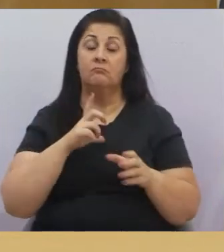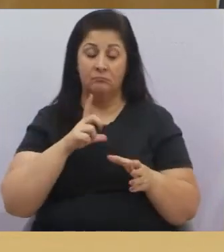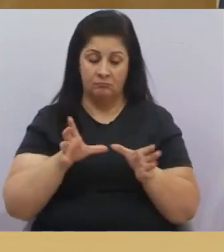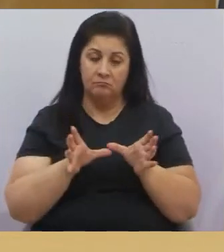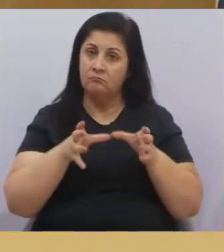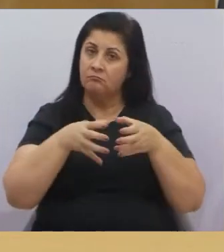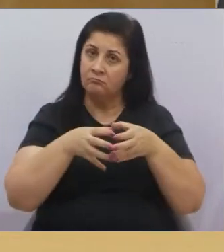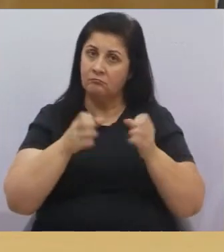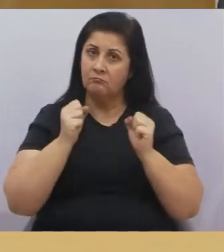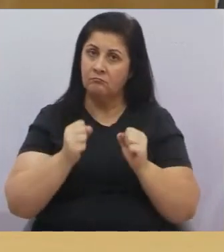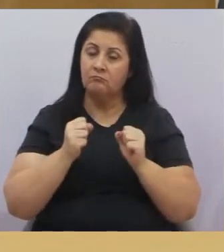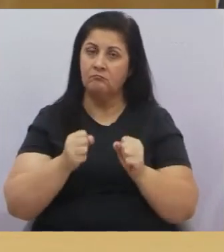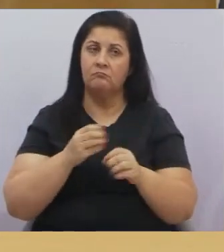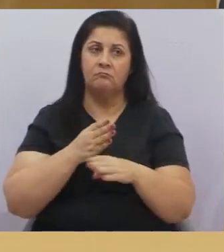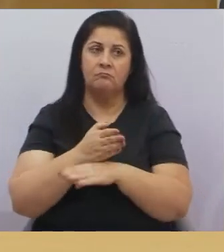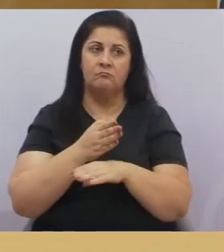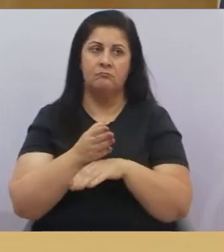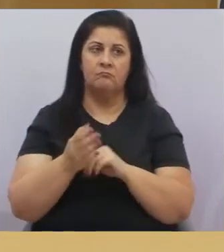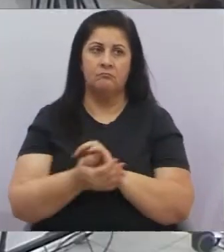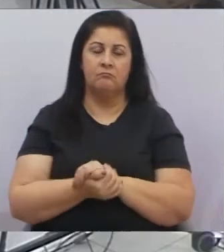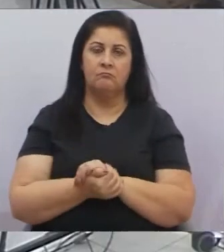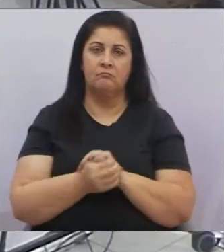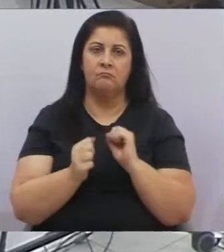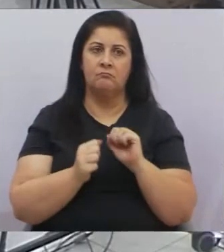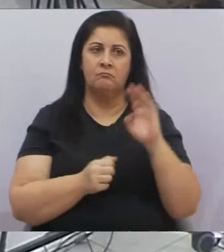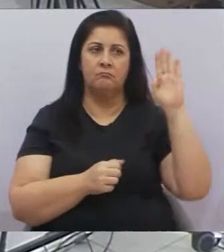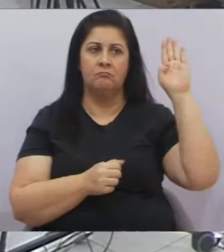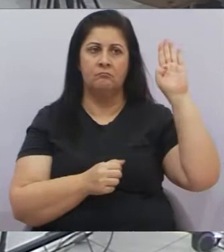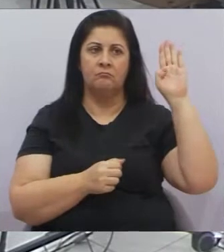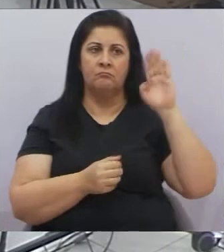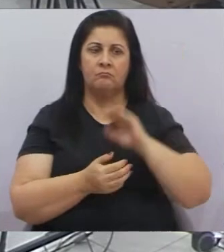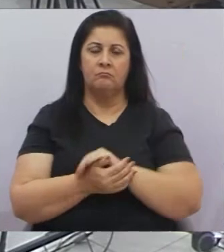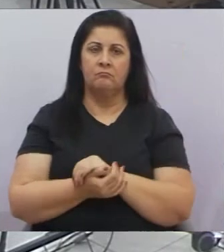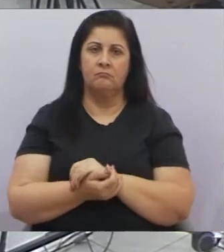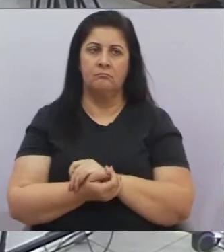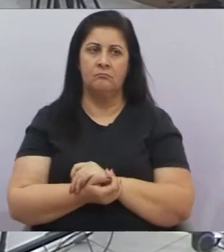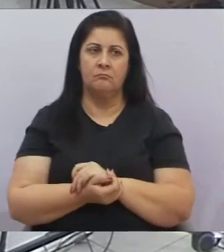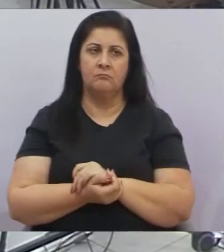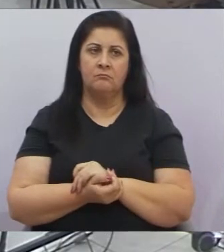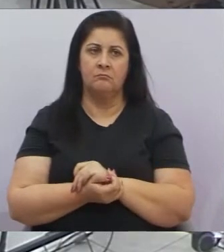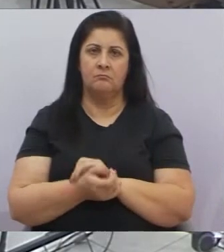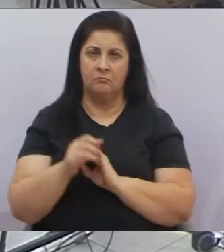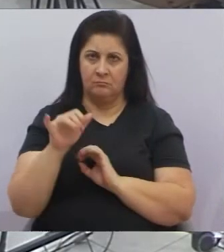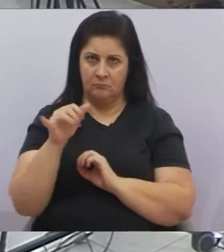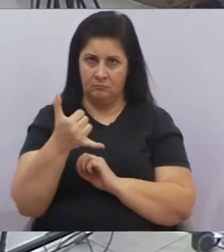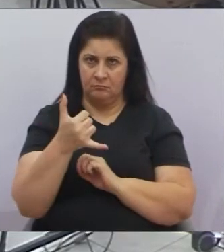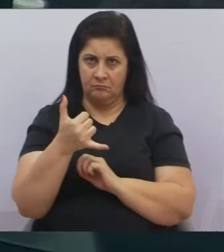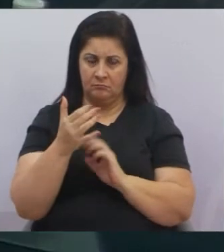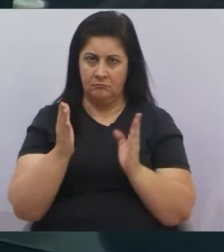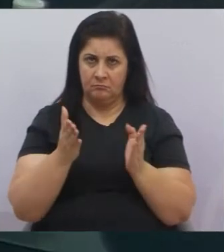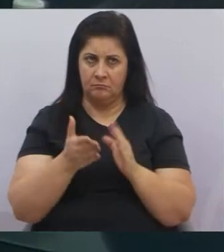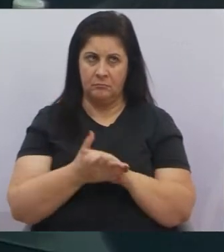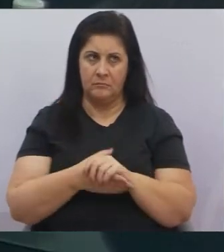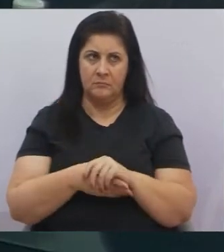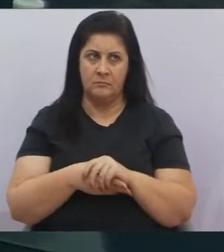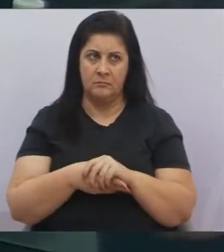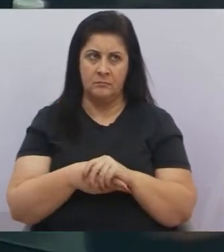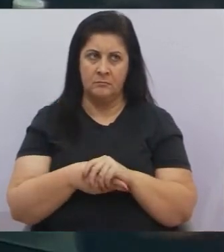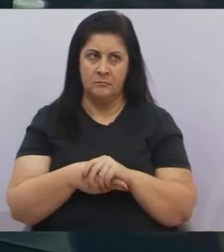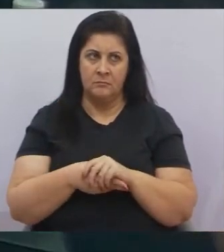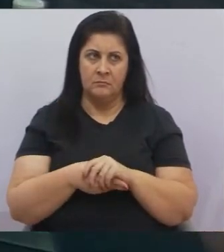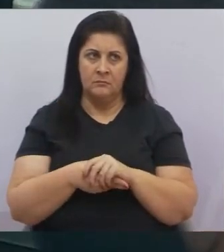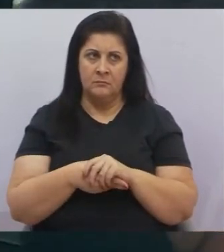participar. Pode falar, pode. Vereadora Sônia, eu quero aproveitar esse momento, né, e